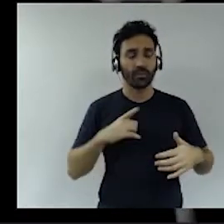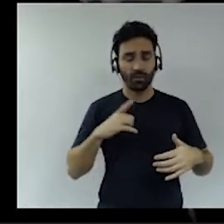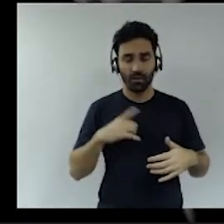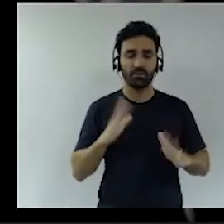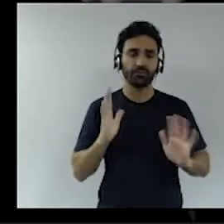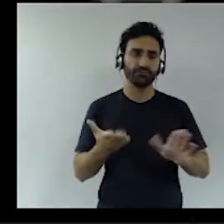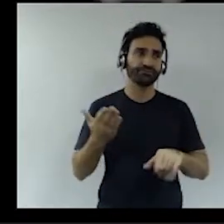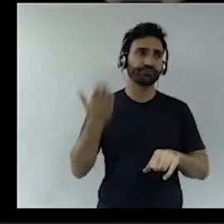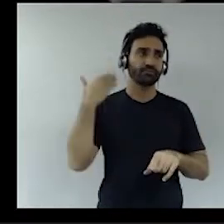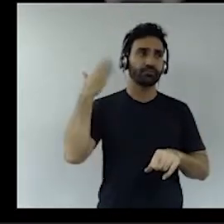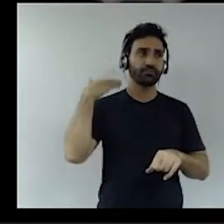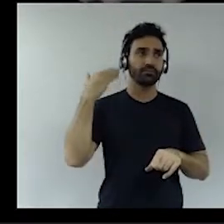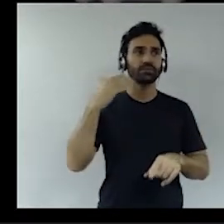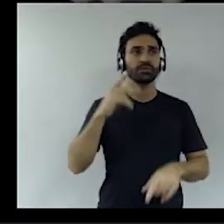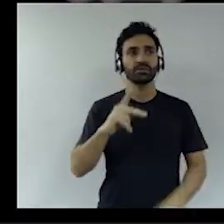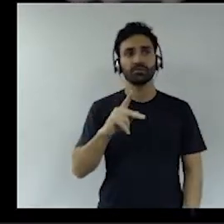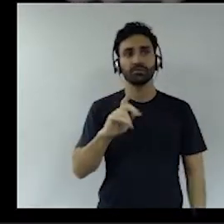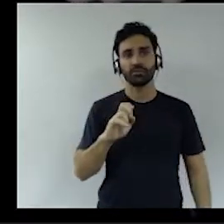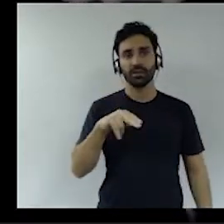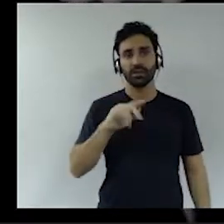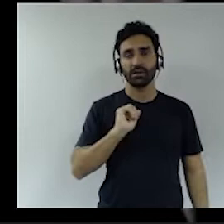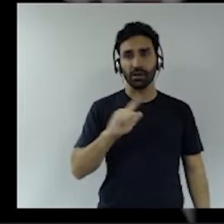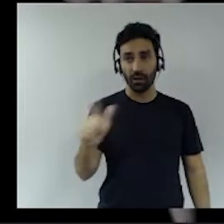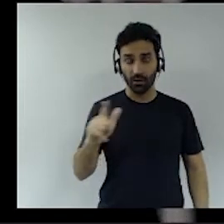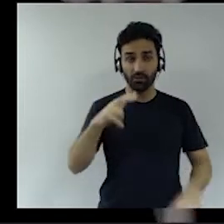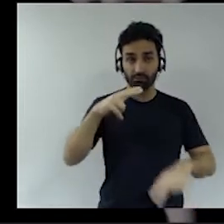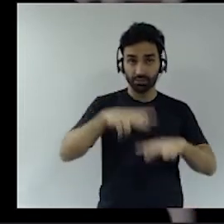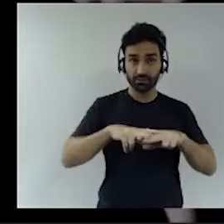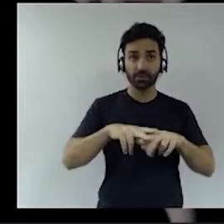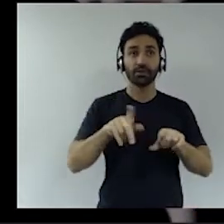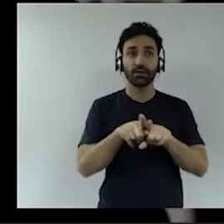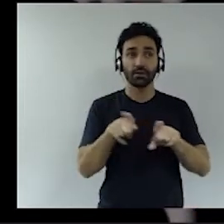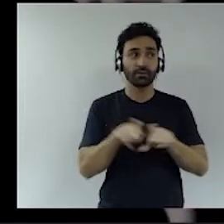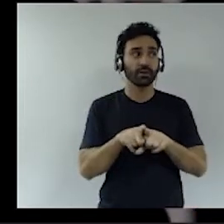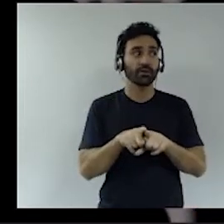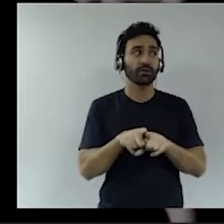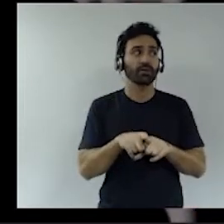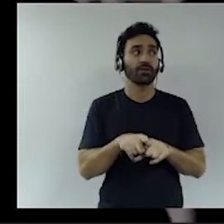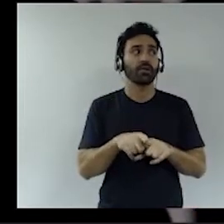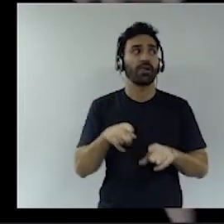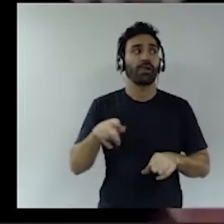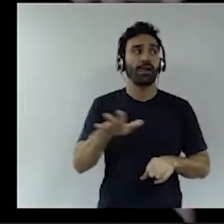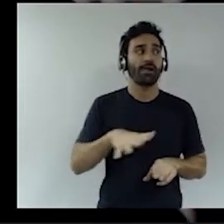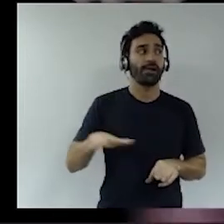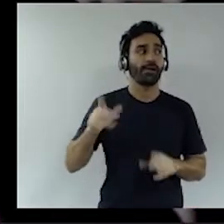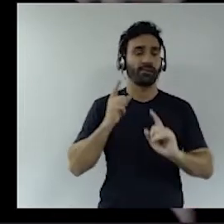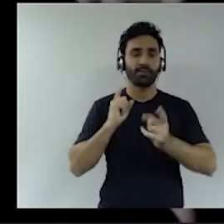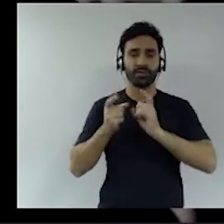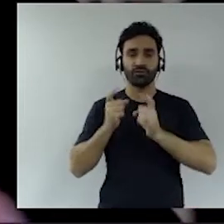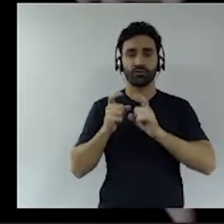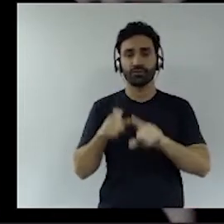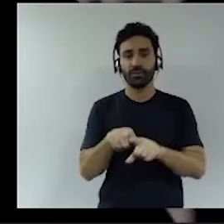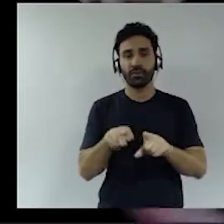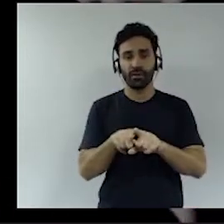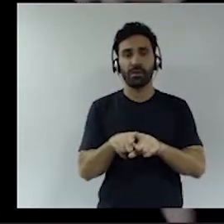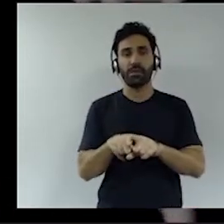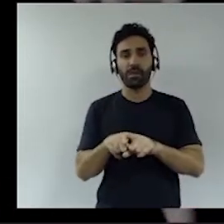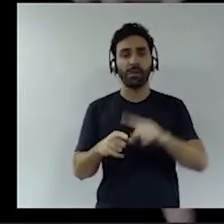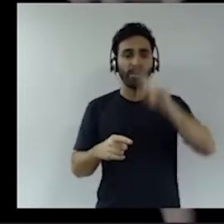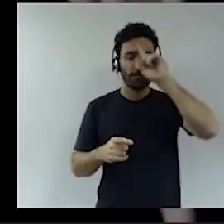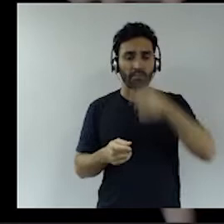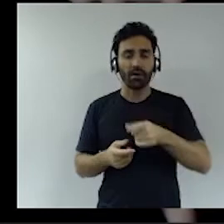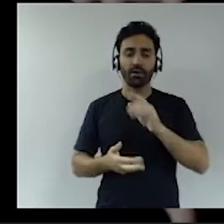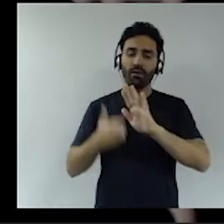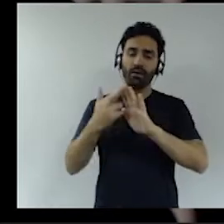esfera penal, execução penal, e também na esfera administrativa como um todo, determinando as regras